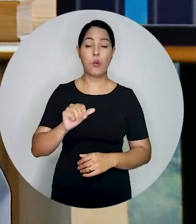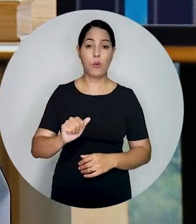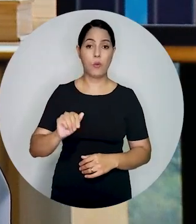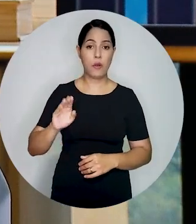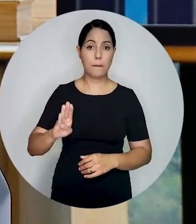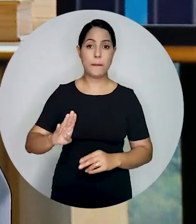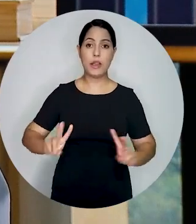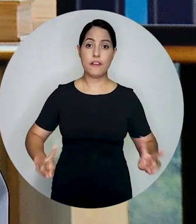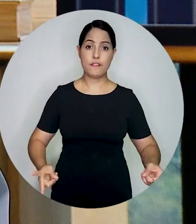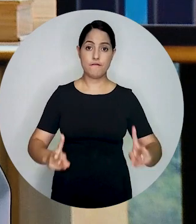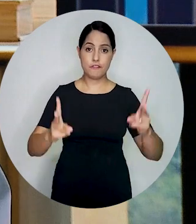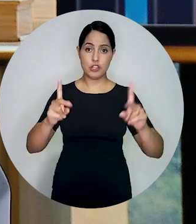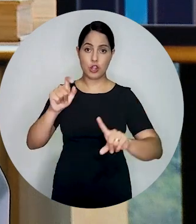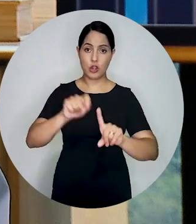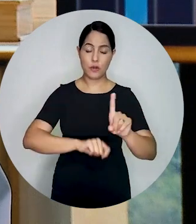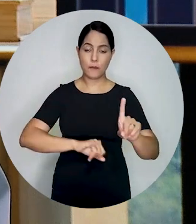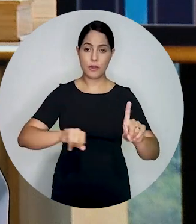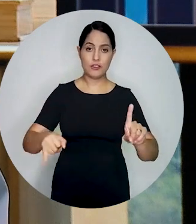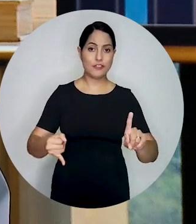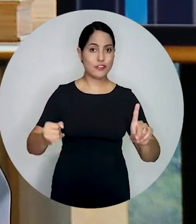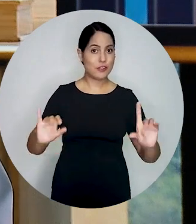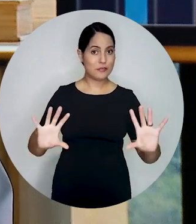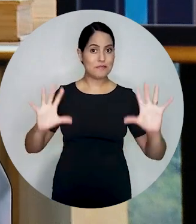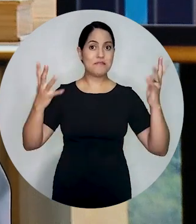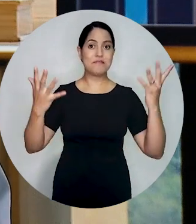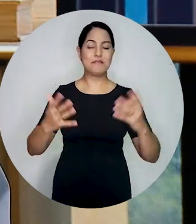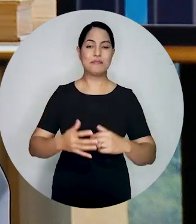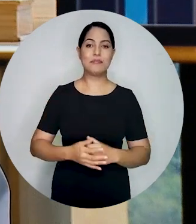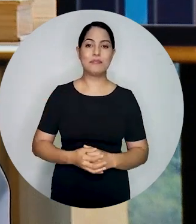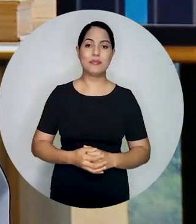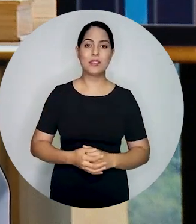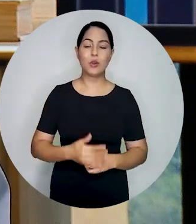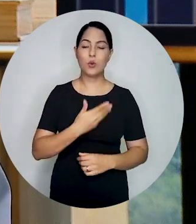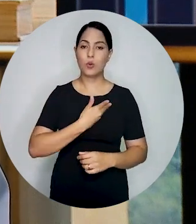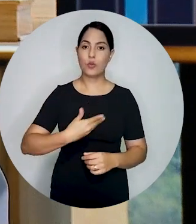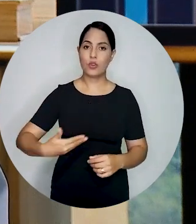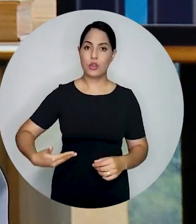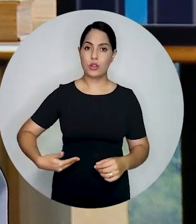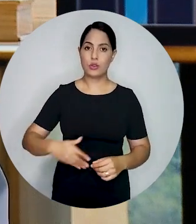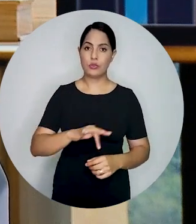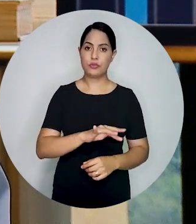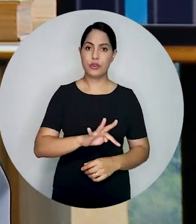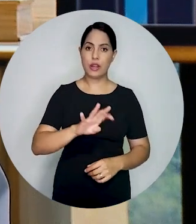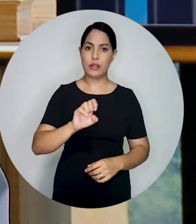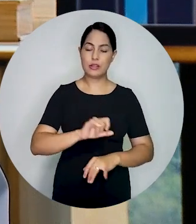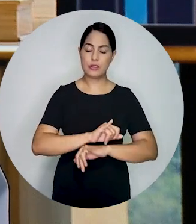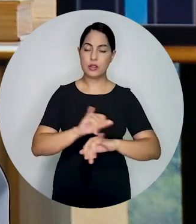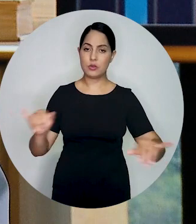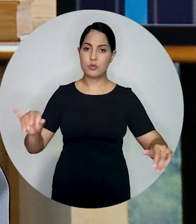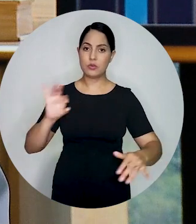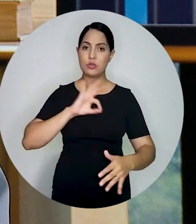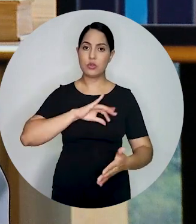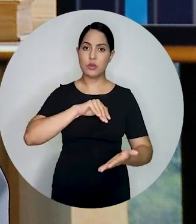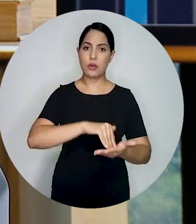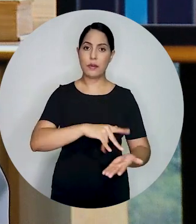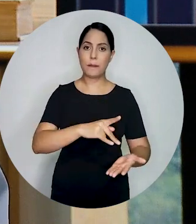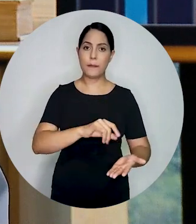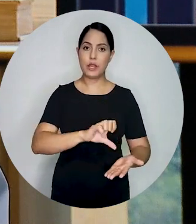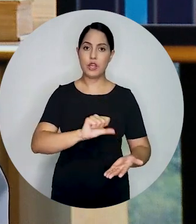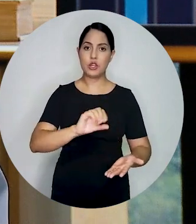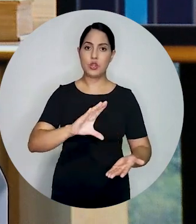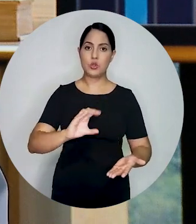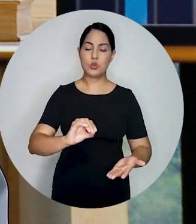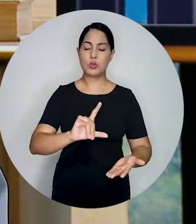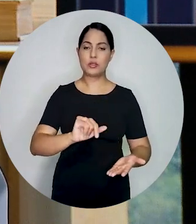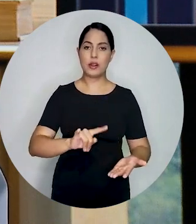cearense conquistou uma importante vitória neste mês. O governador do estado, Eumano de Freitas, sancionou a lei do piso salarial para